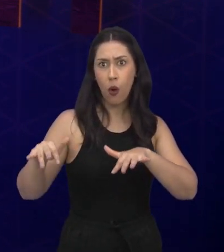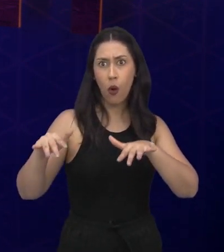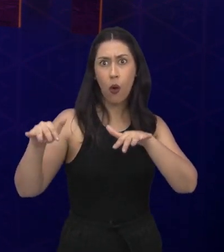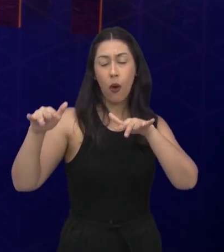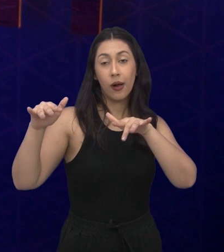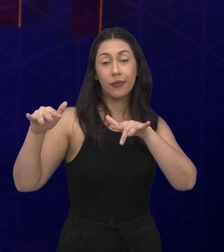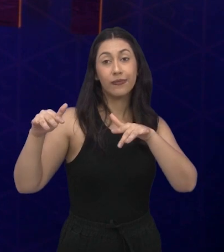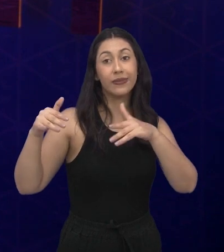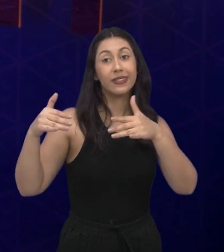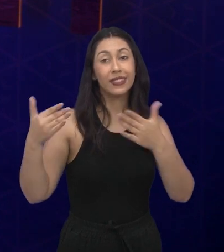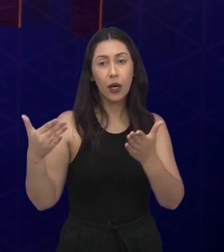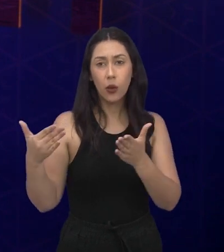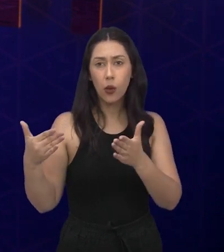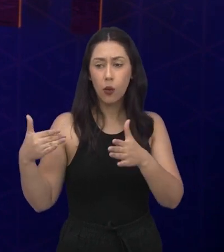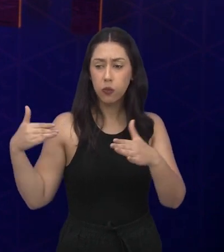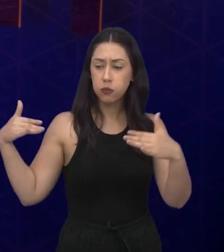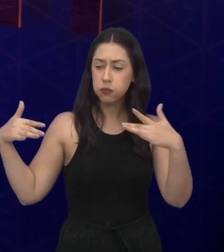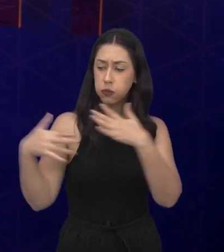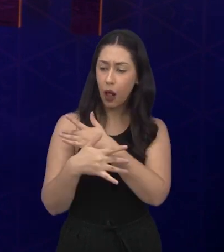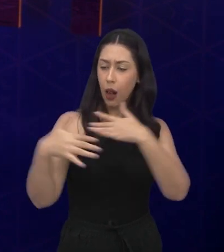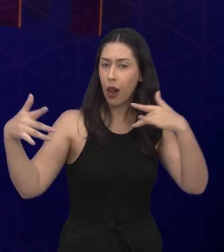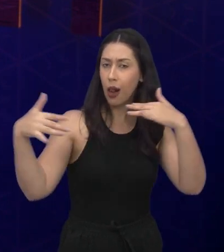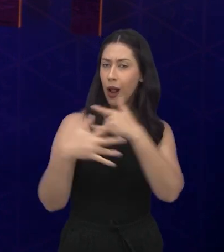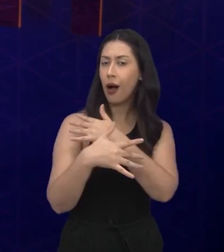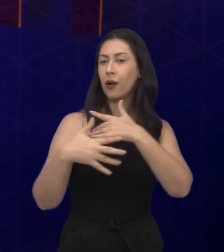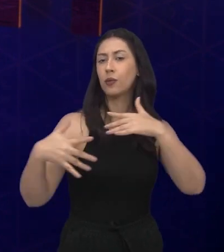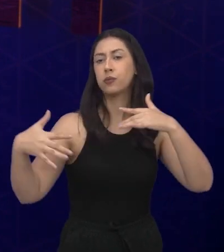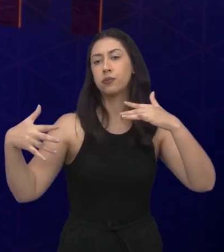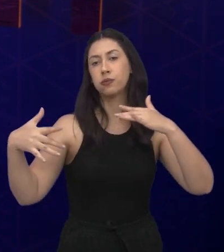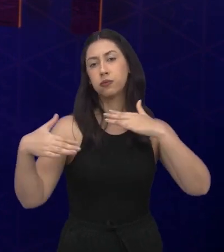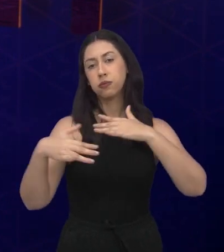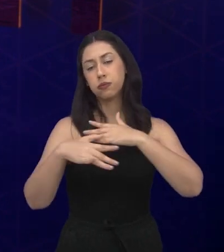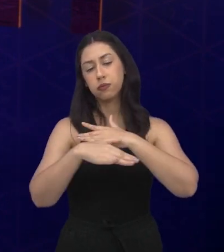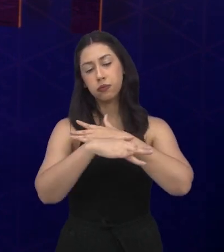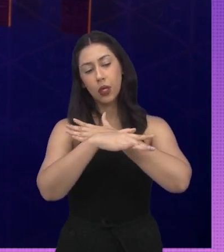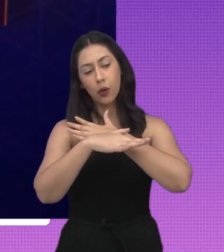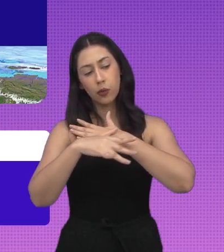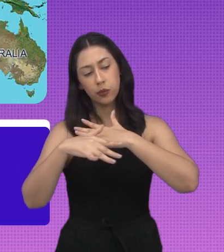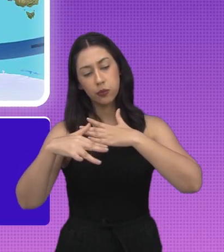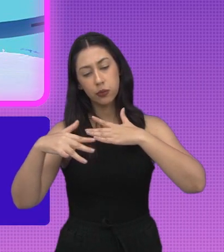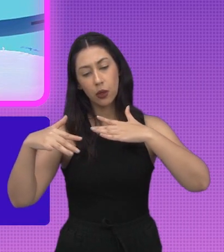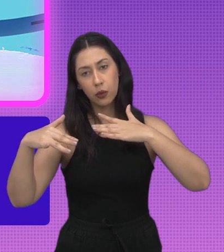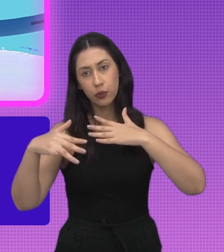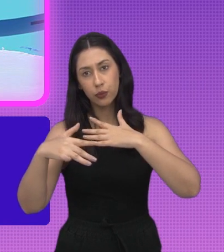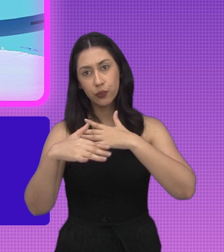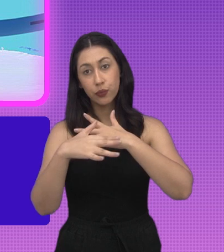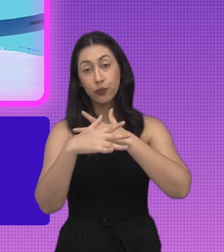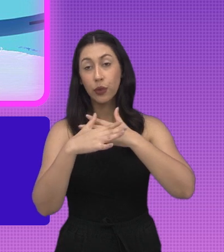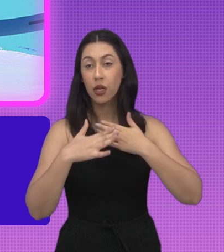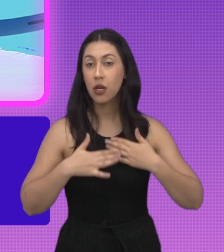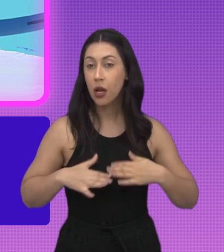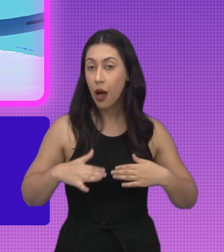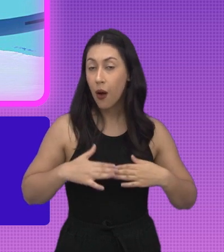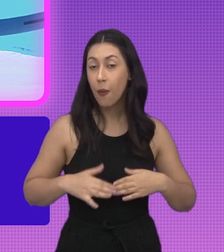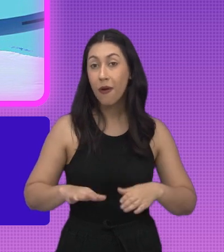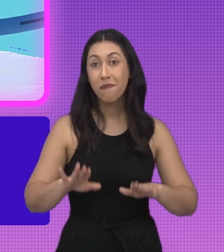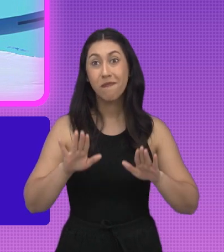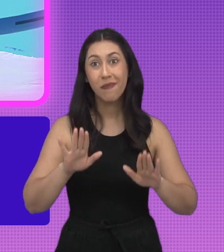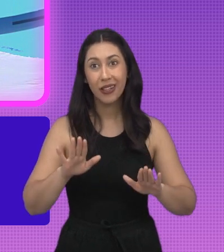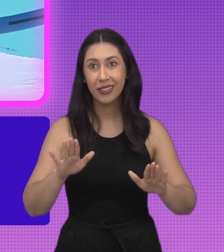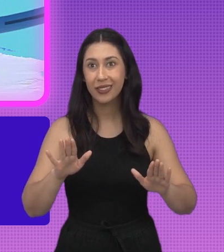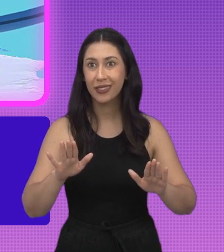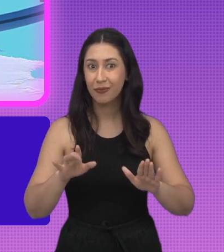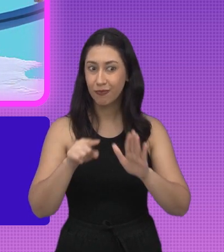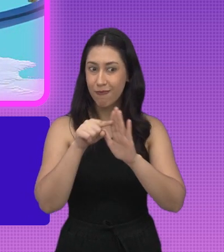aí, desacelera o mar, né? E essa corrente aí já tem estudos apontando que ela está 15%